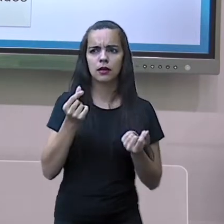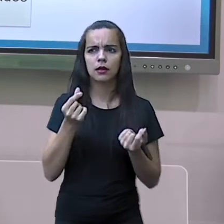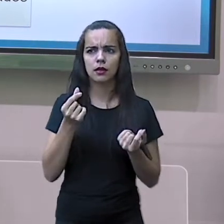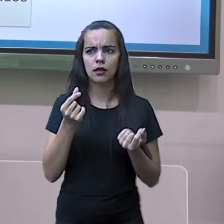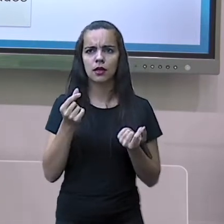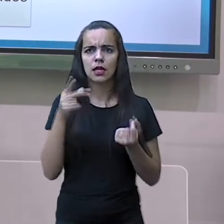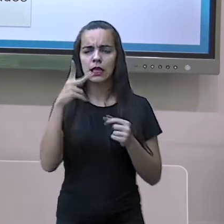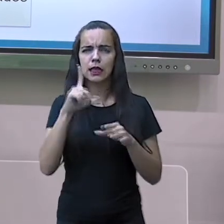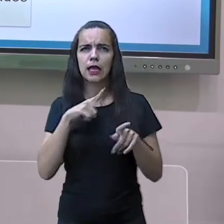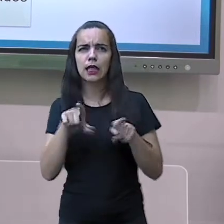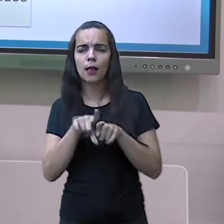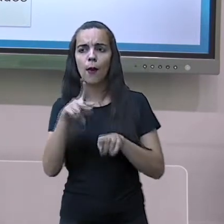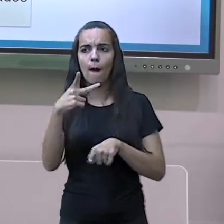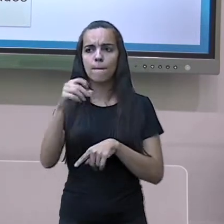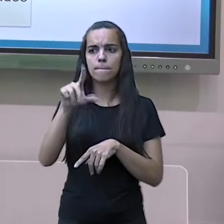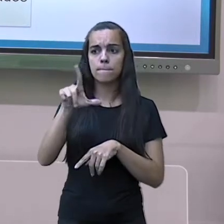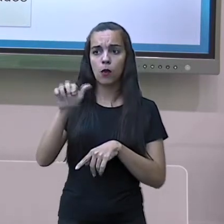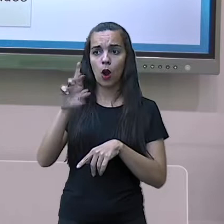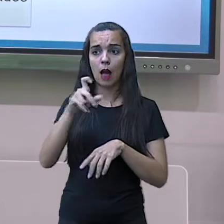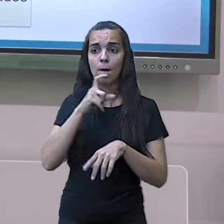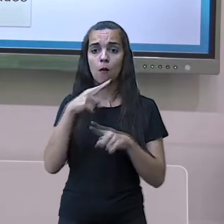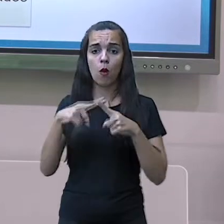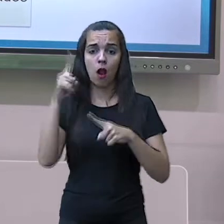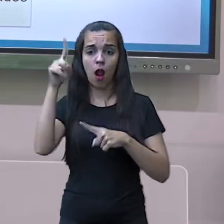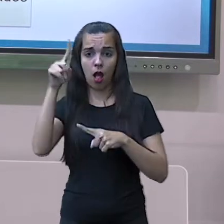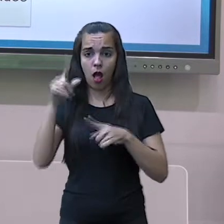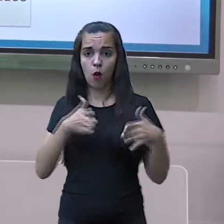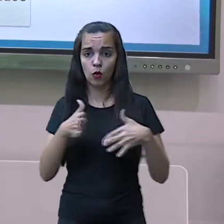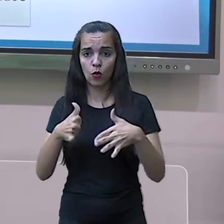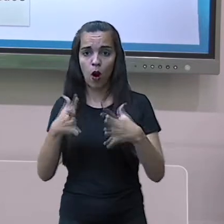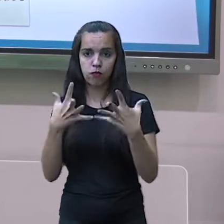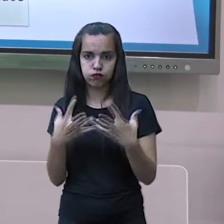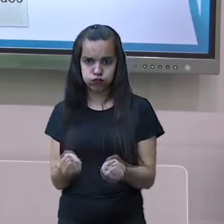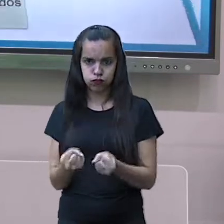zona polar. Ok?